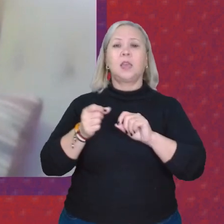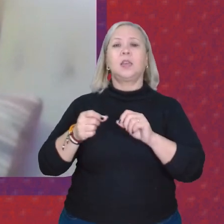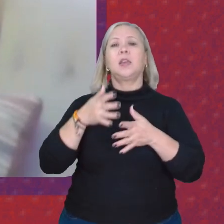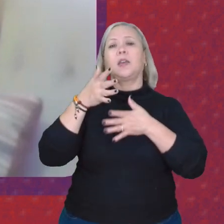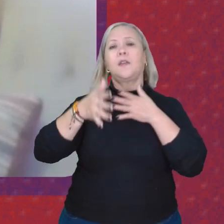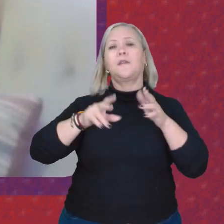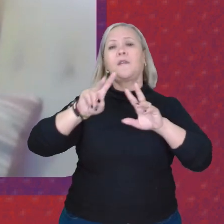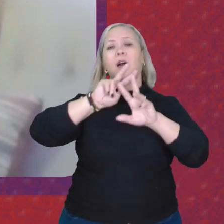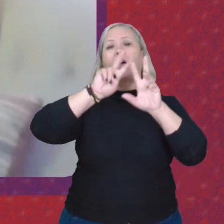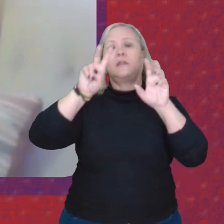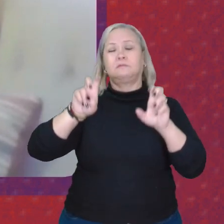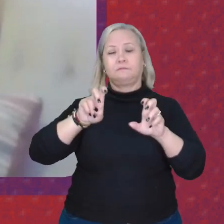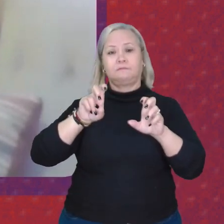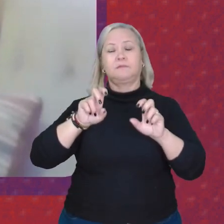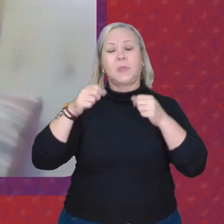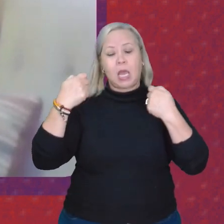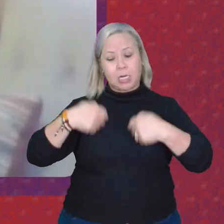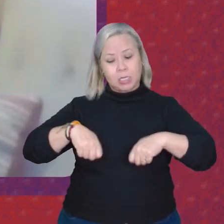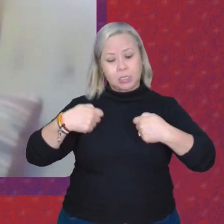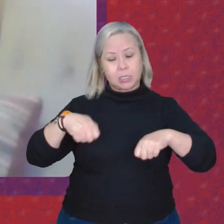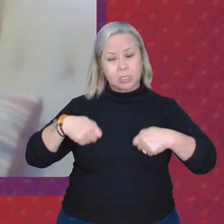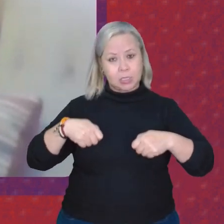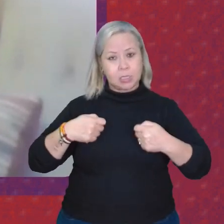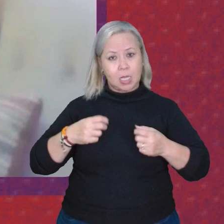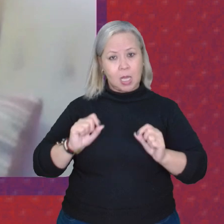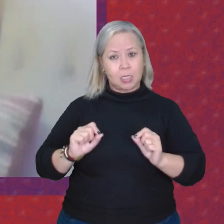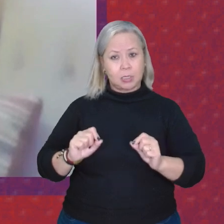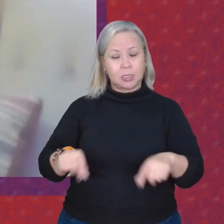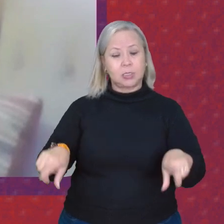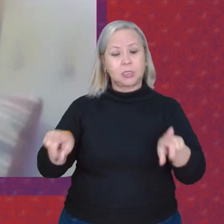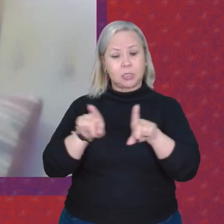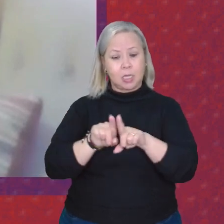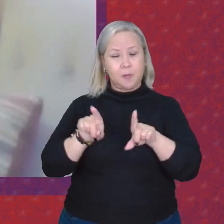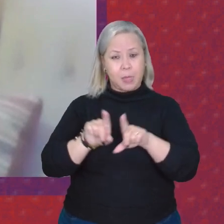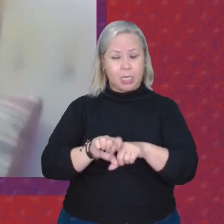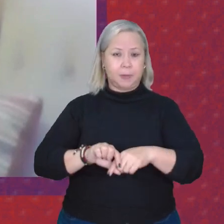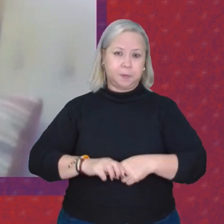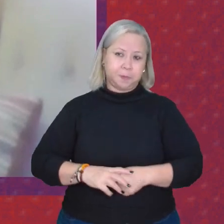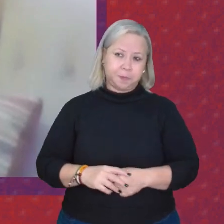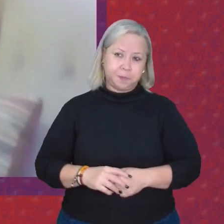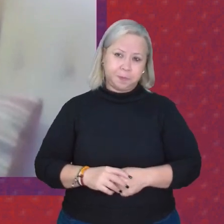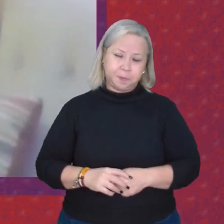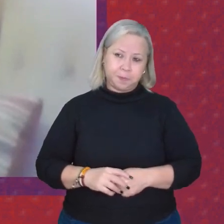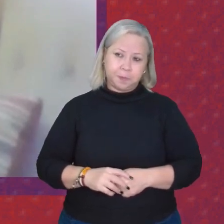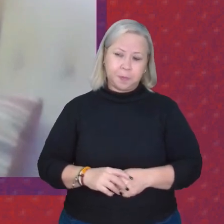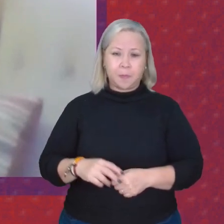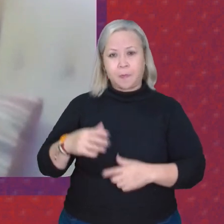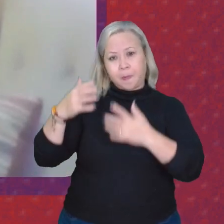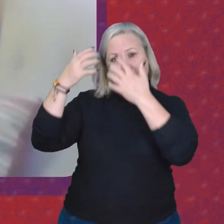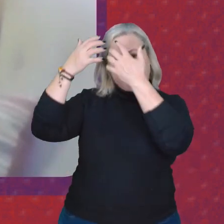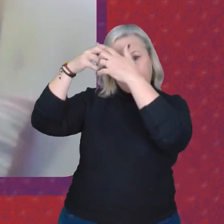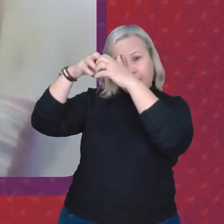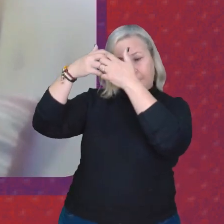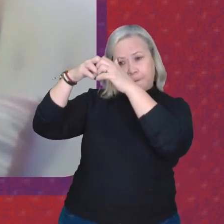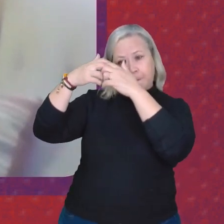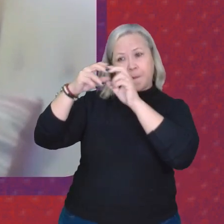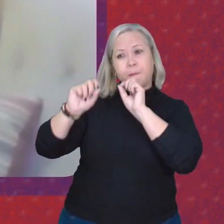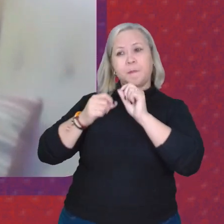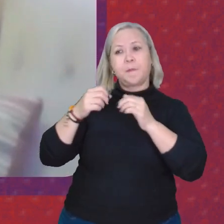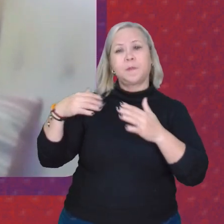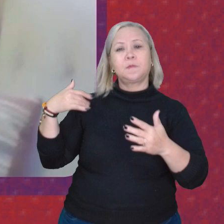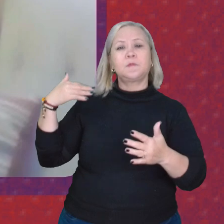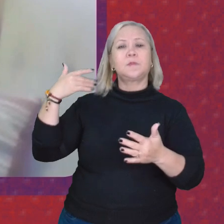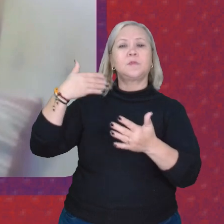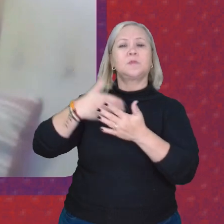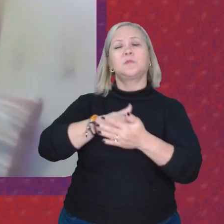respeito à necessidade de também, vamos dizer, pensar a jornada